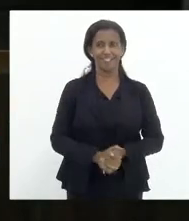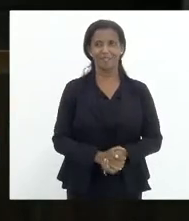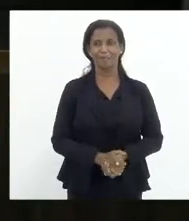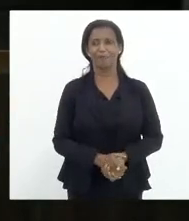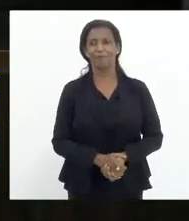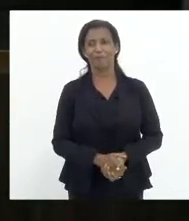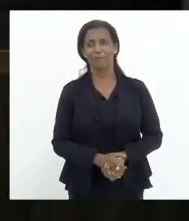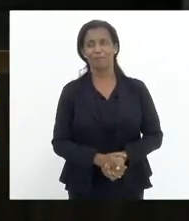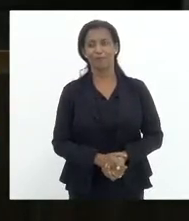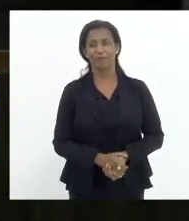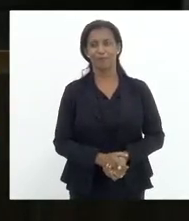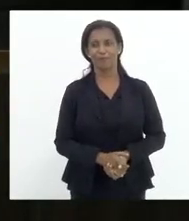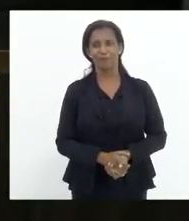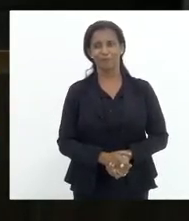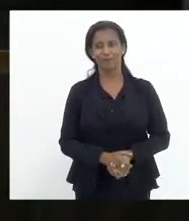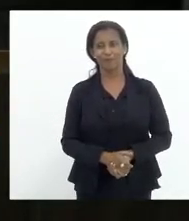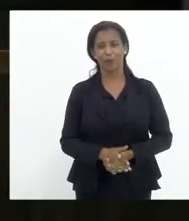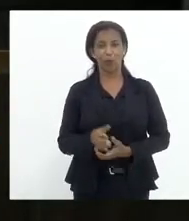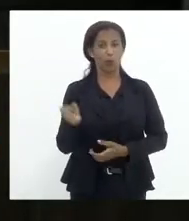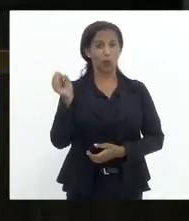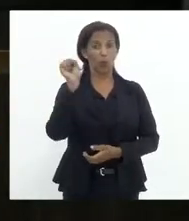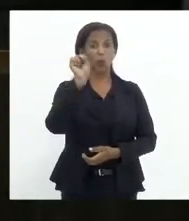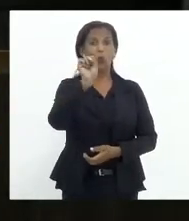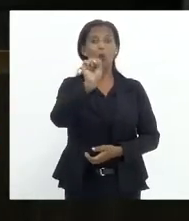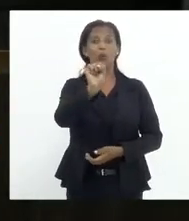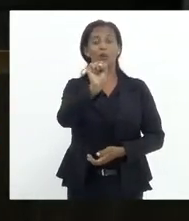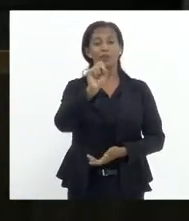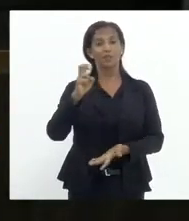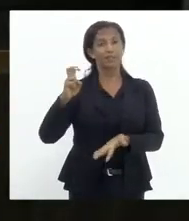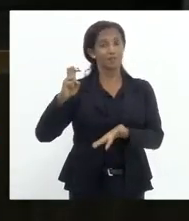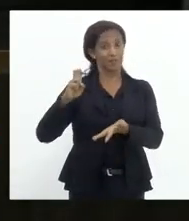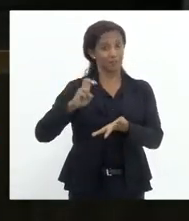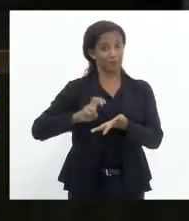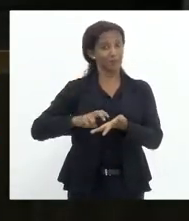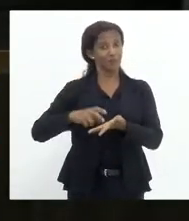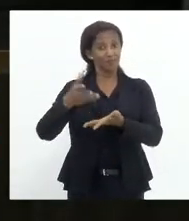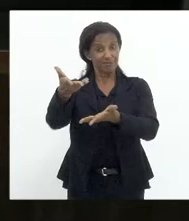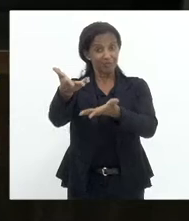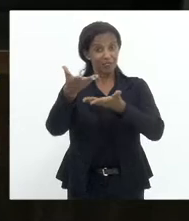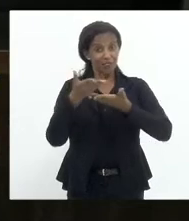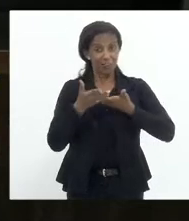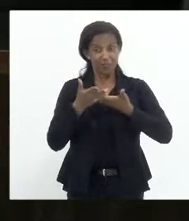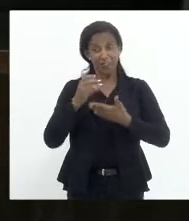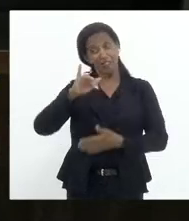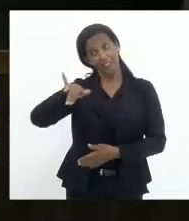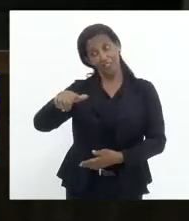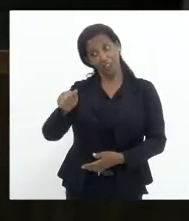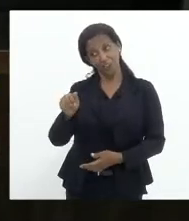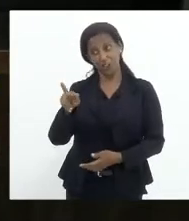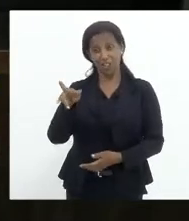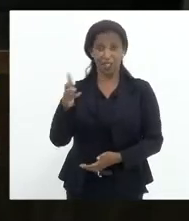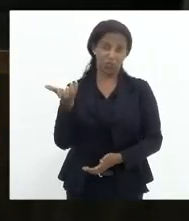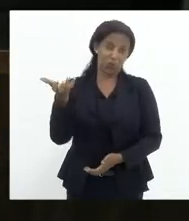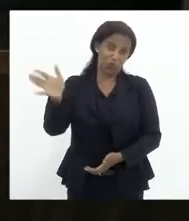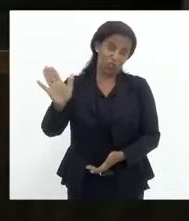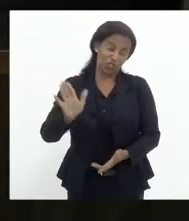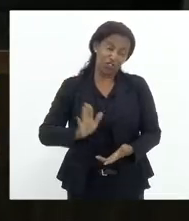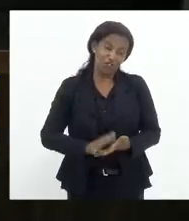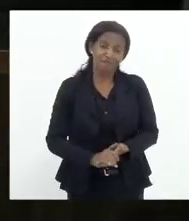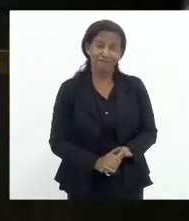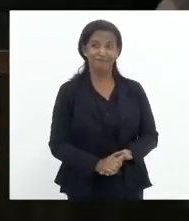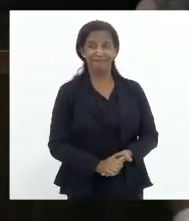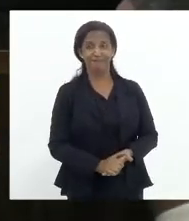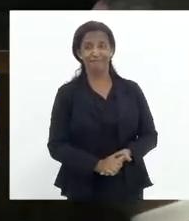o resultado Dionísio 8 horas da manhã da convidei a deputado Jair mas ele não quis ir Bispo